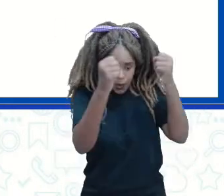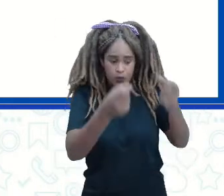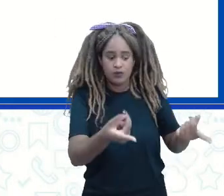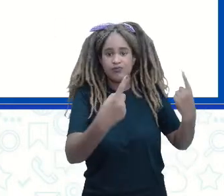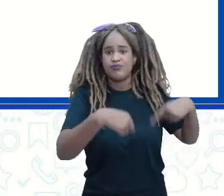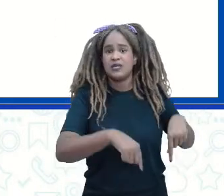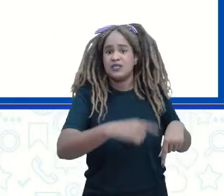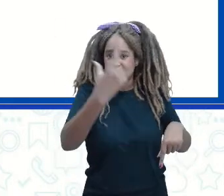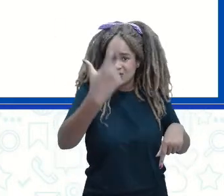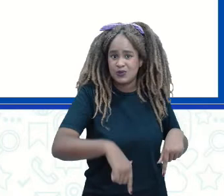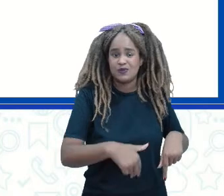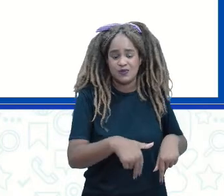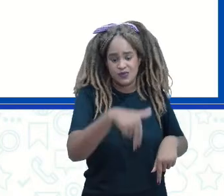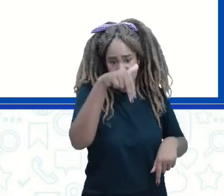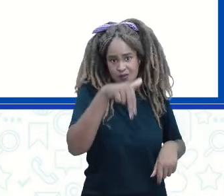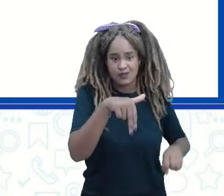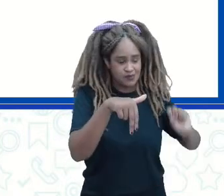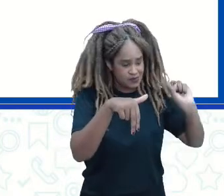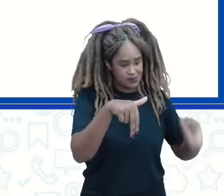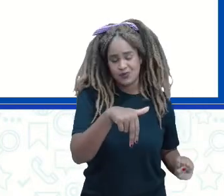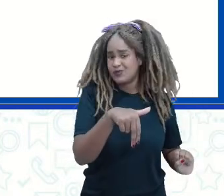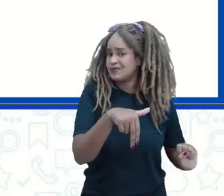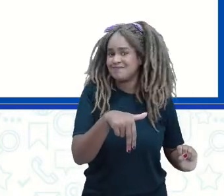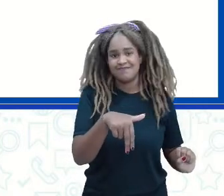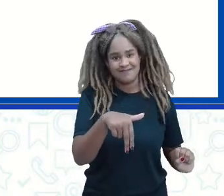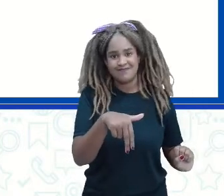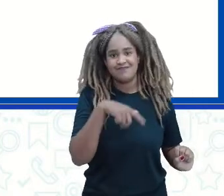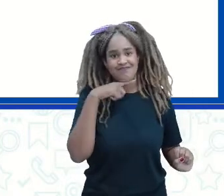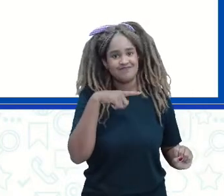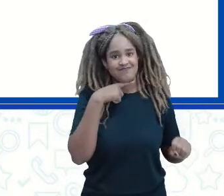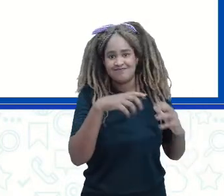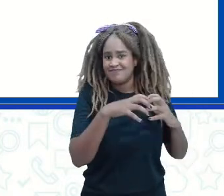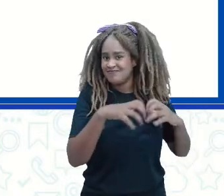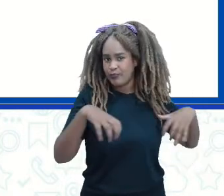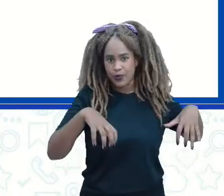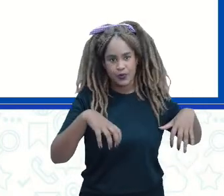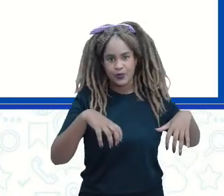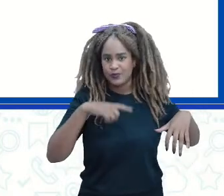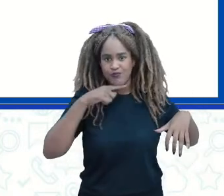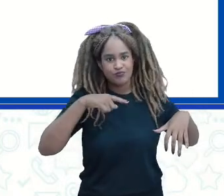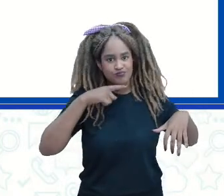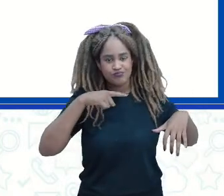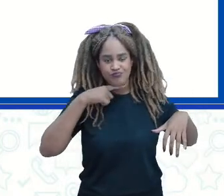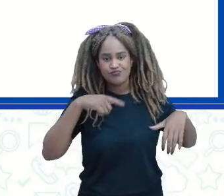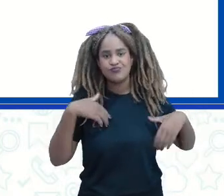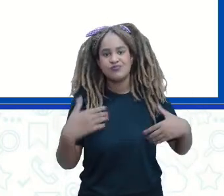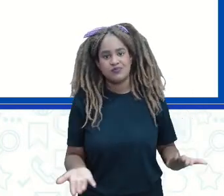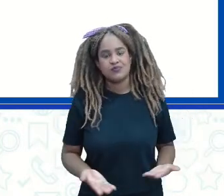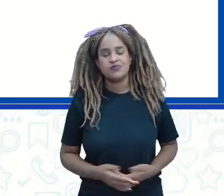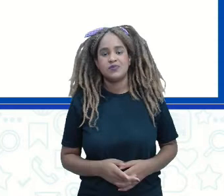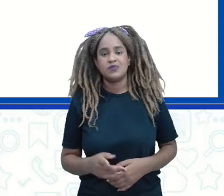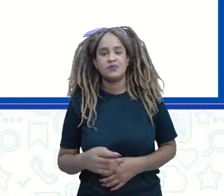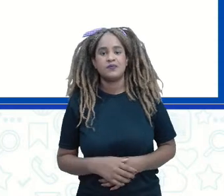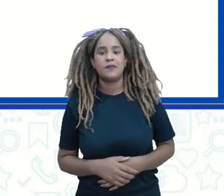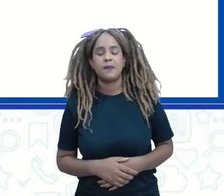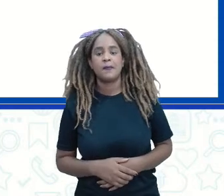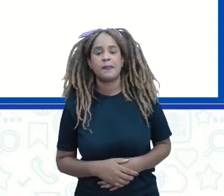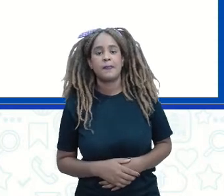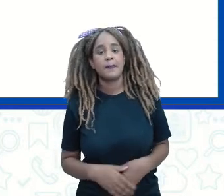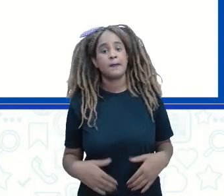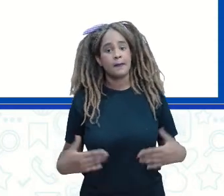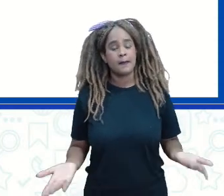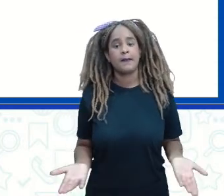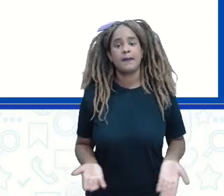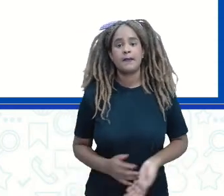novo cada um desses dois pedaços, e aí já viram 4 pedaços, cada um com polo sul, polo norte. Então,